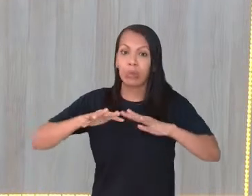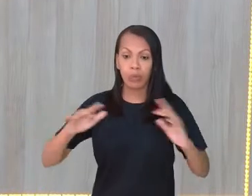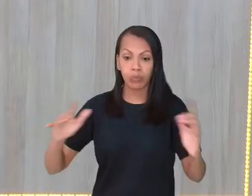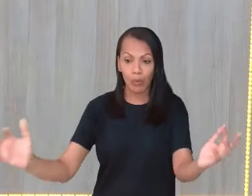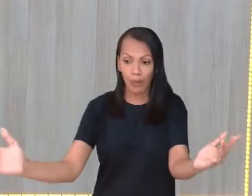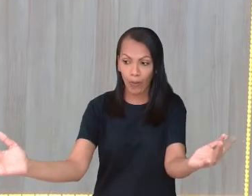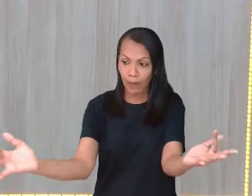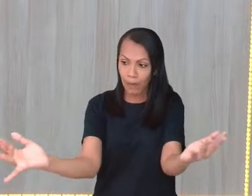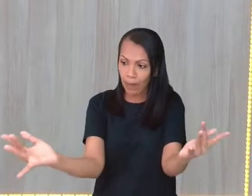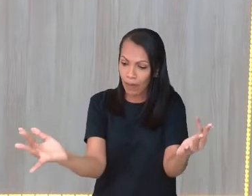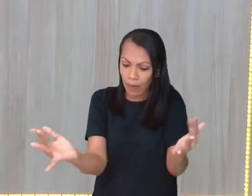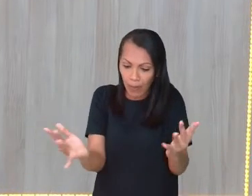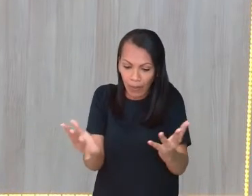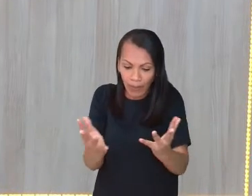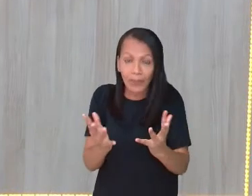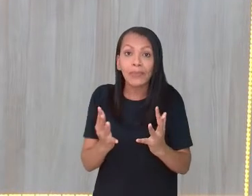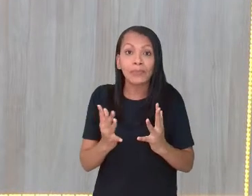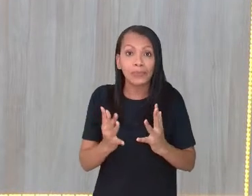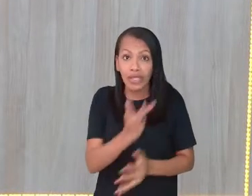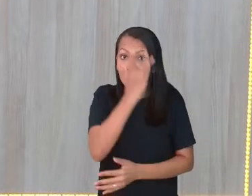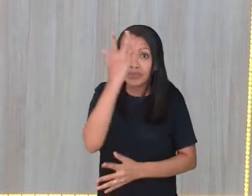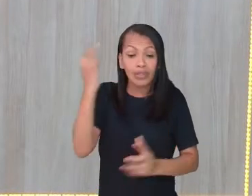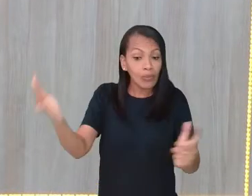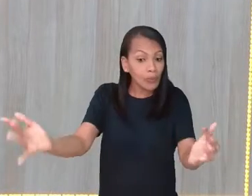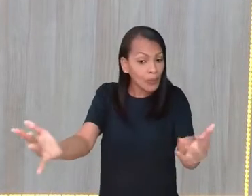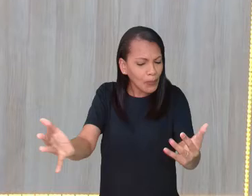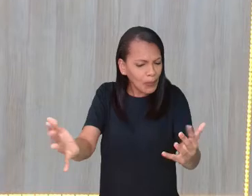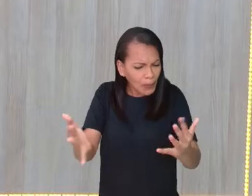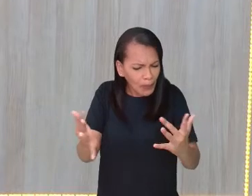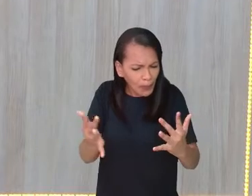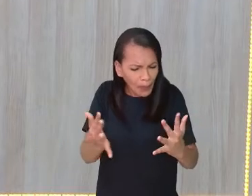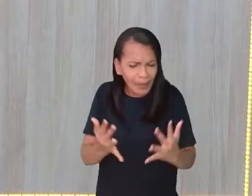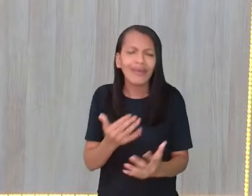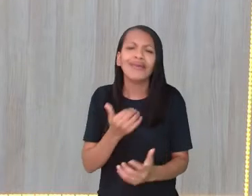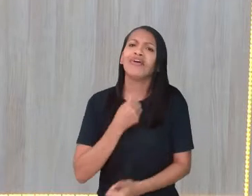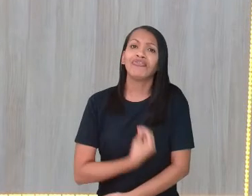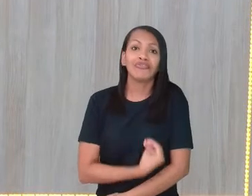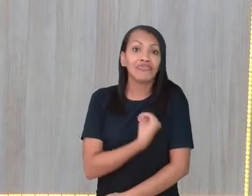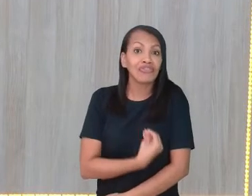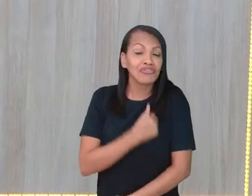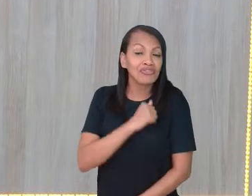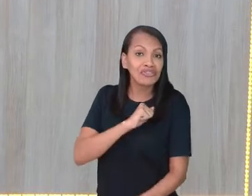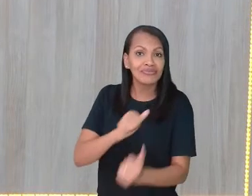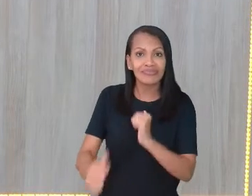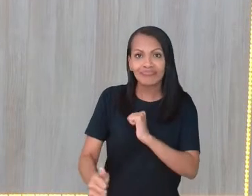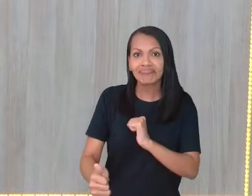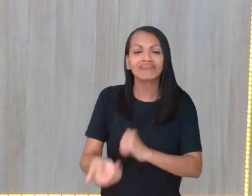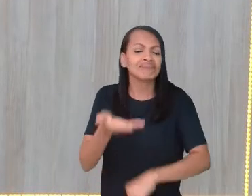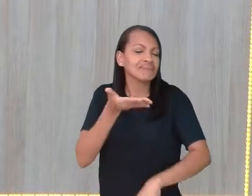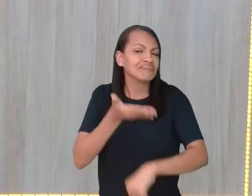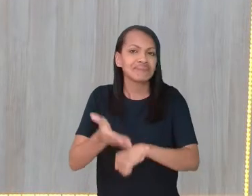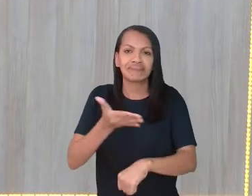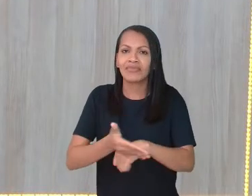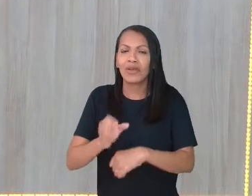comunidade, né? Um local. Então aquelas pessoas todas estão vivenciando o esporte, seja na prática, ou seja